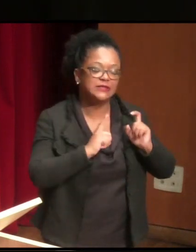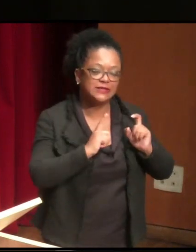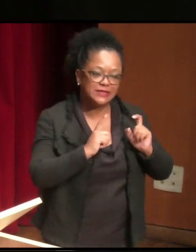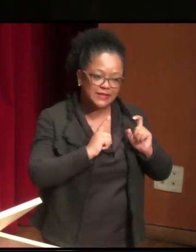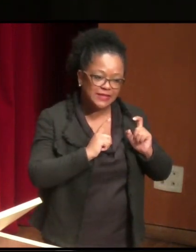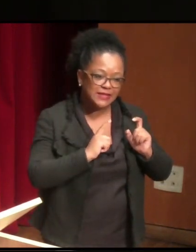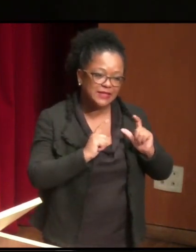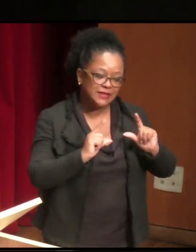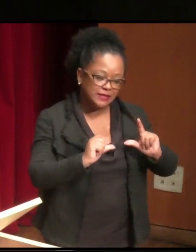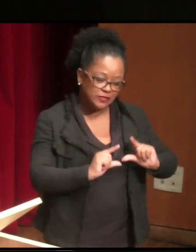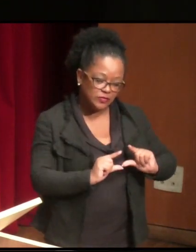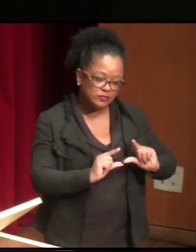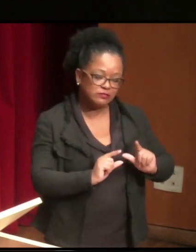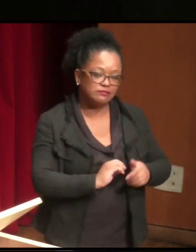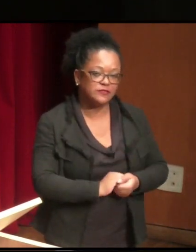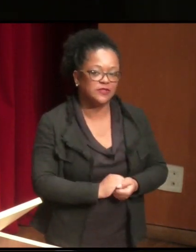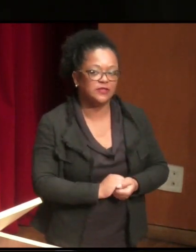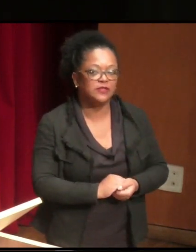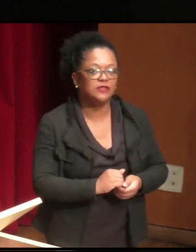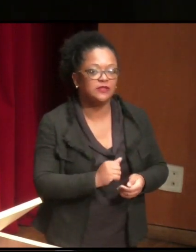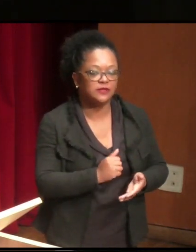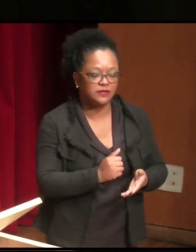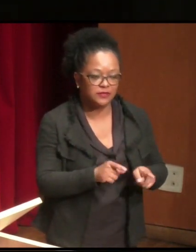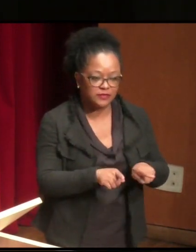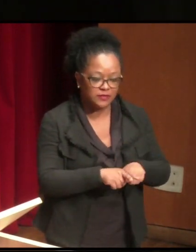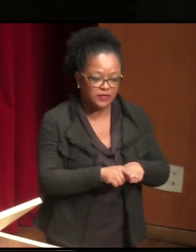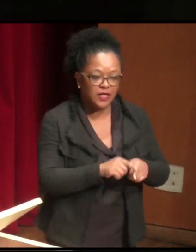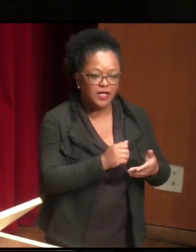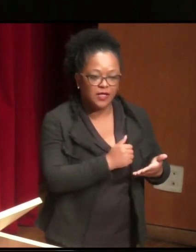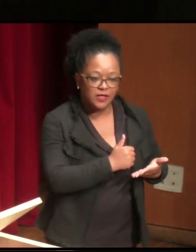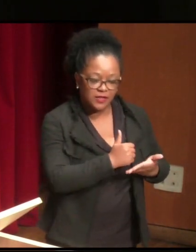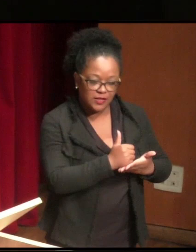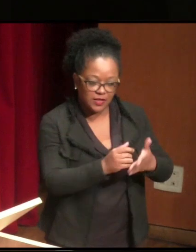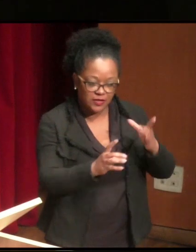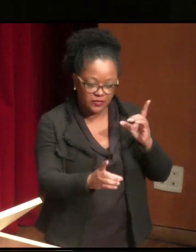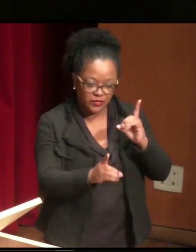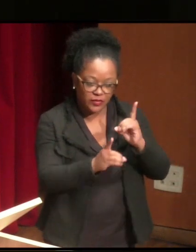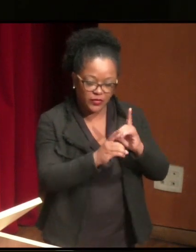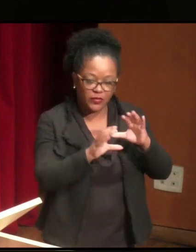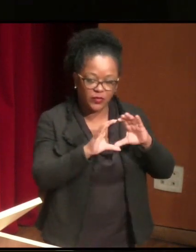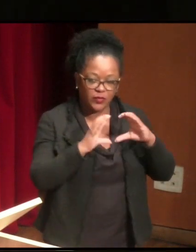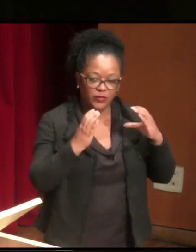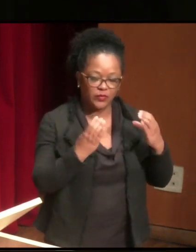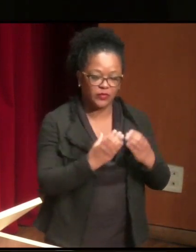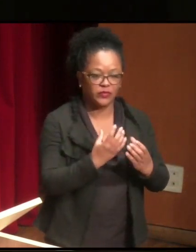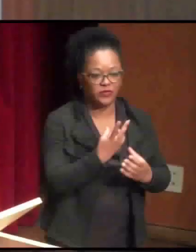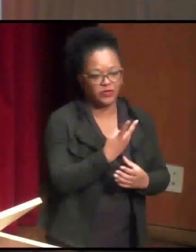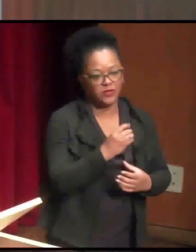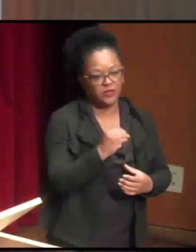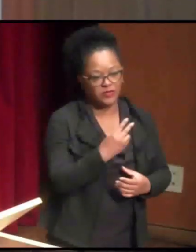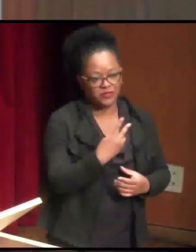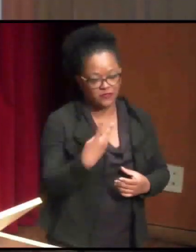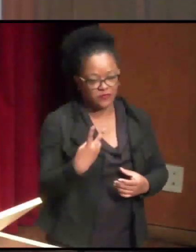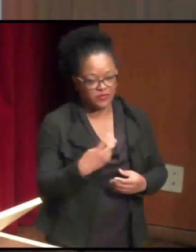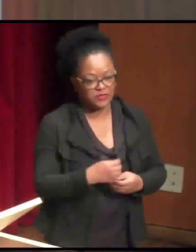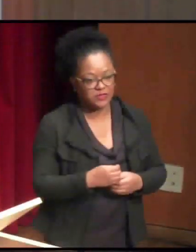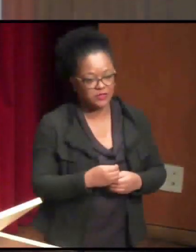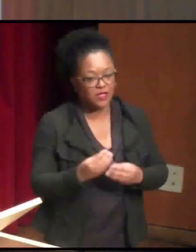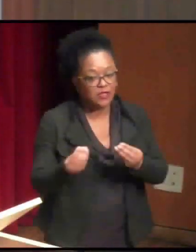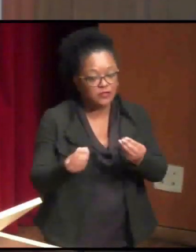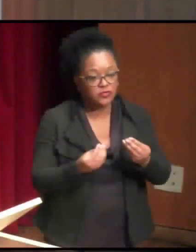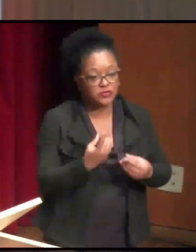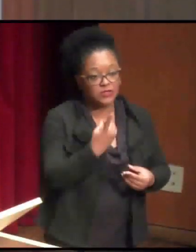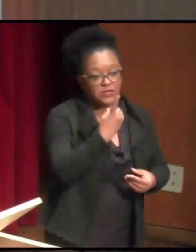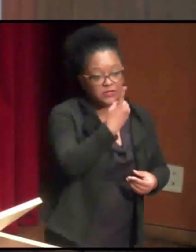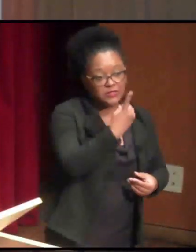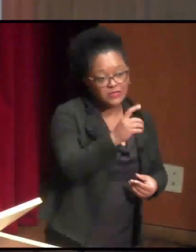Isso. Nós entregamos o nosso encontro nacional em 2022, onde nós recebemos 180 cegos